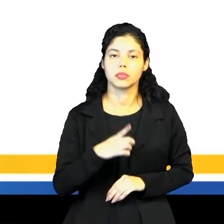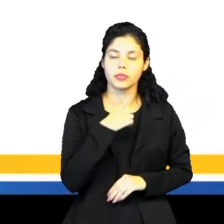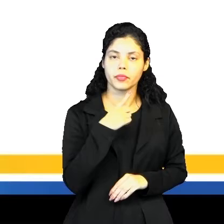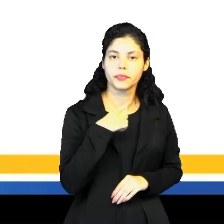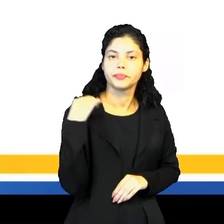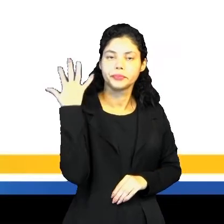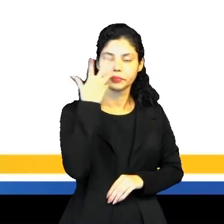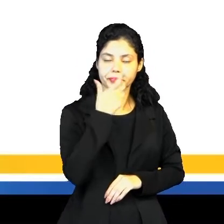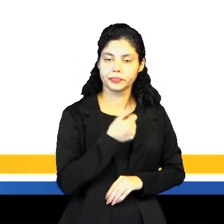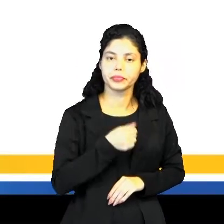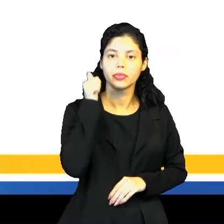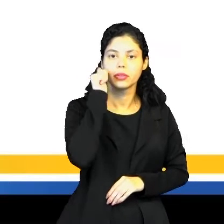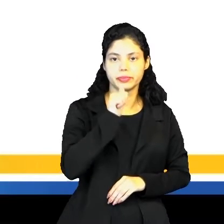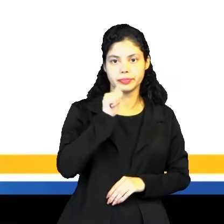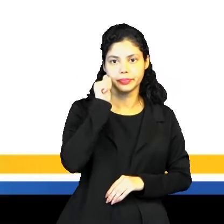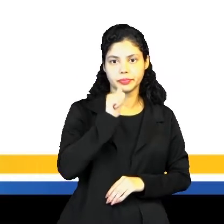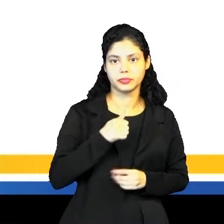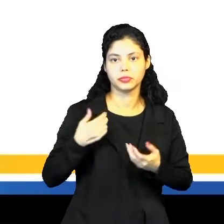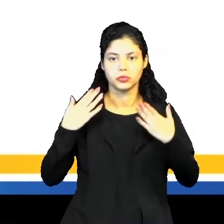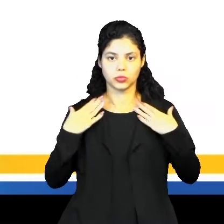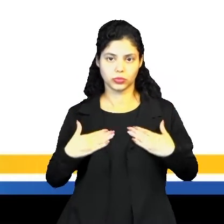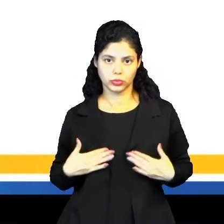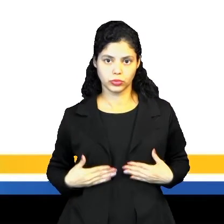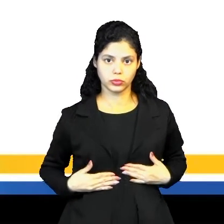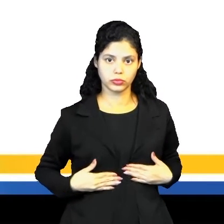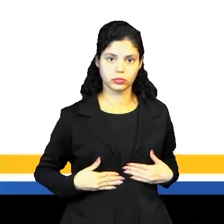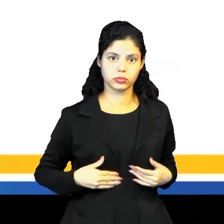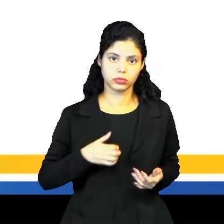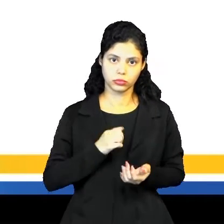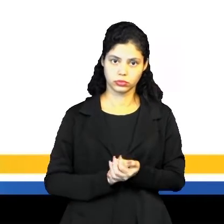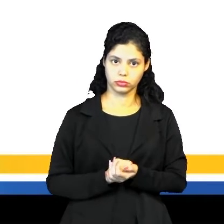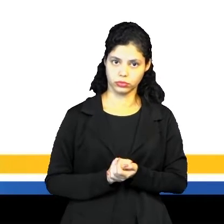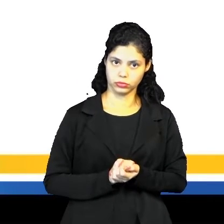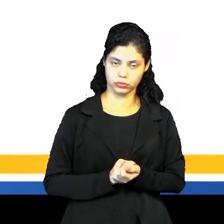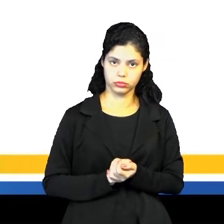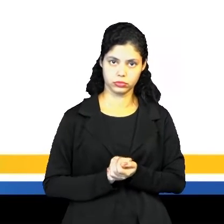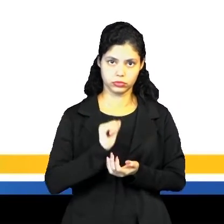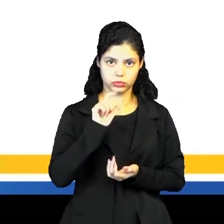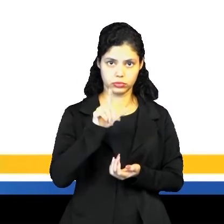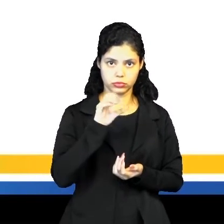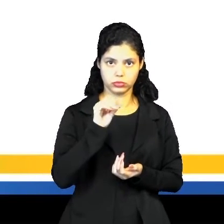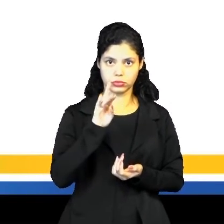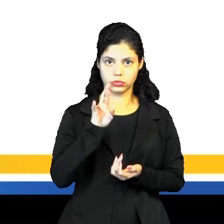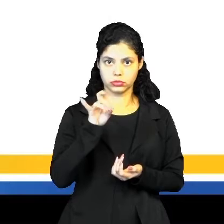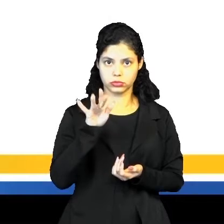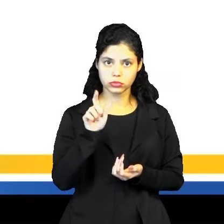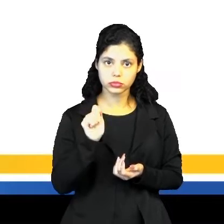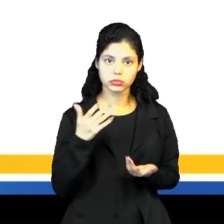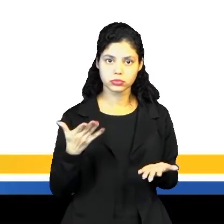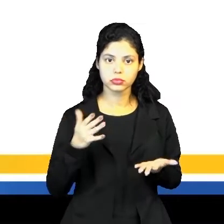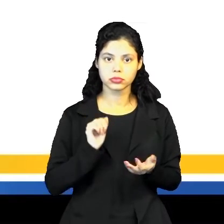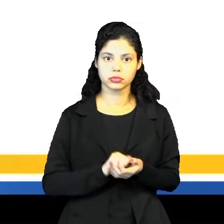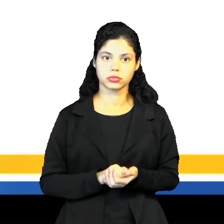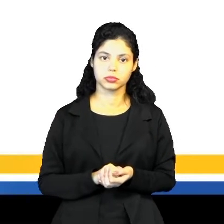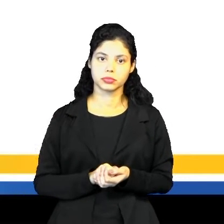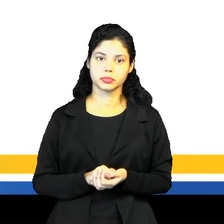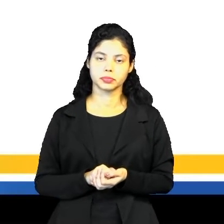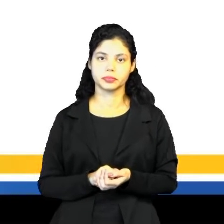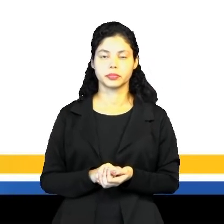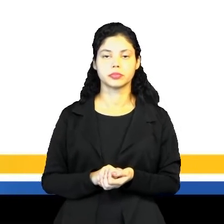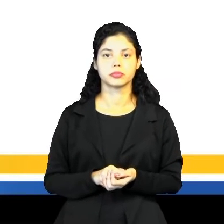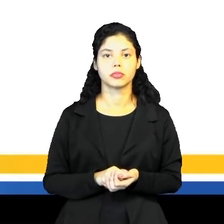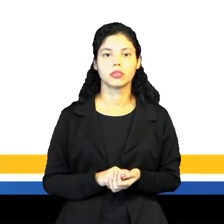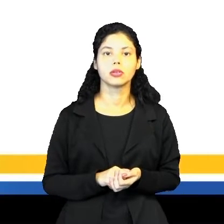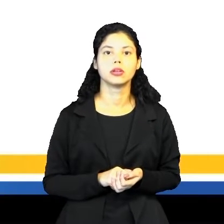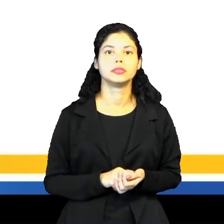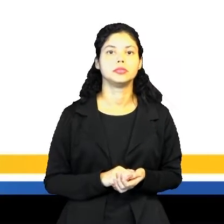diante dessa beleza feminina, né, como uma lombriga, né, uma lombriga selvagem. Então, assim, na